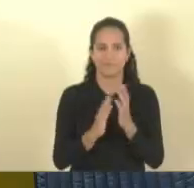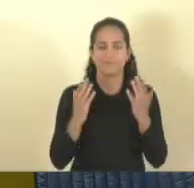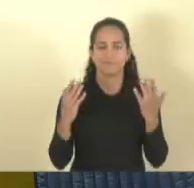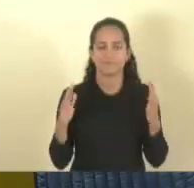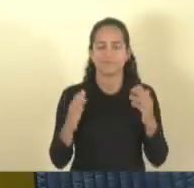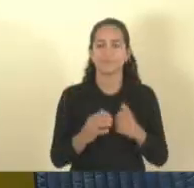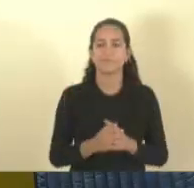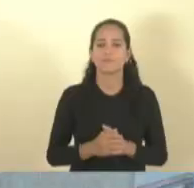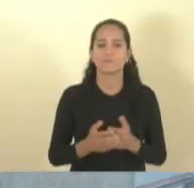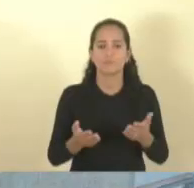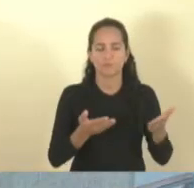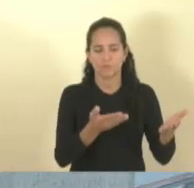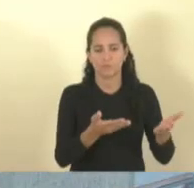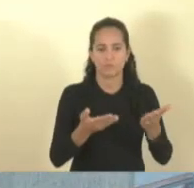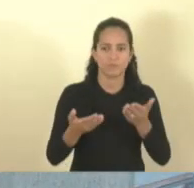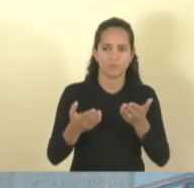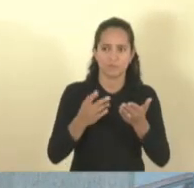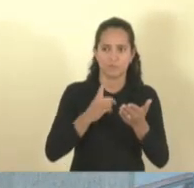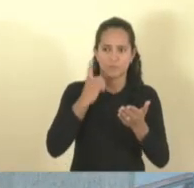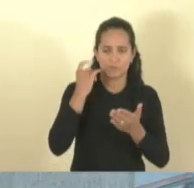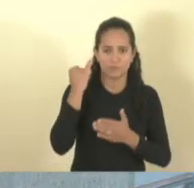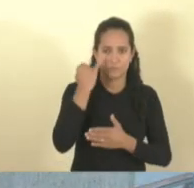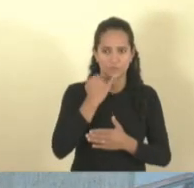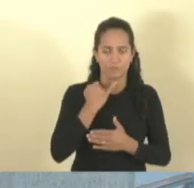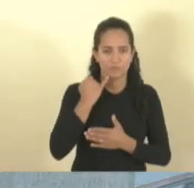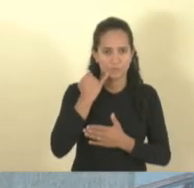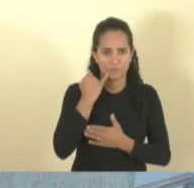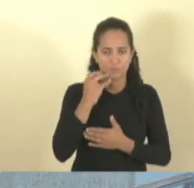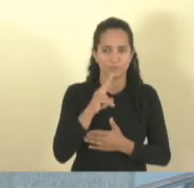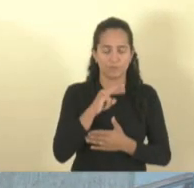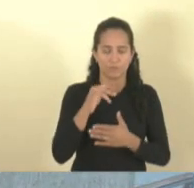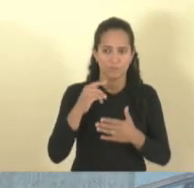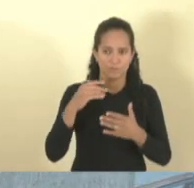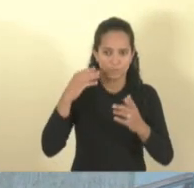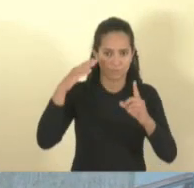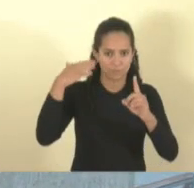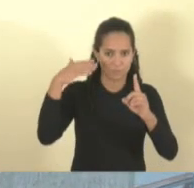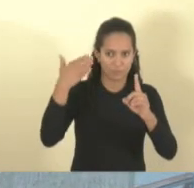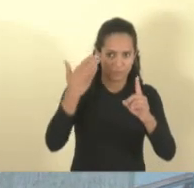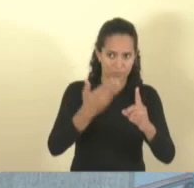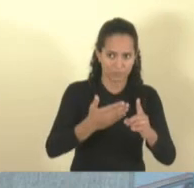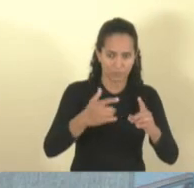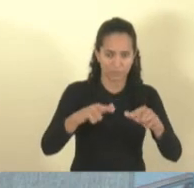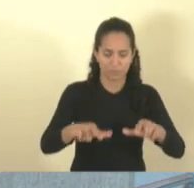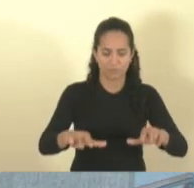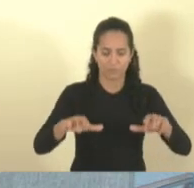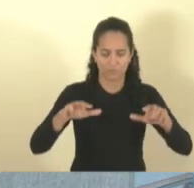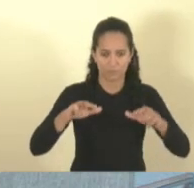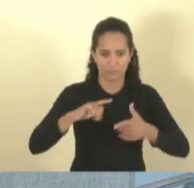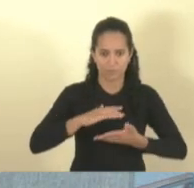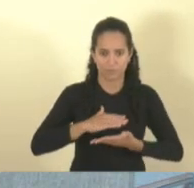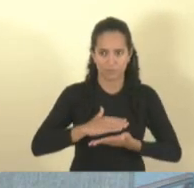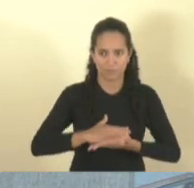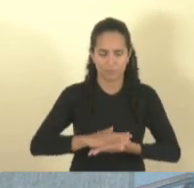Neste momento, a deputada Janete de Sá também faz a sua homenagem ao cantor André Furlan.